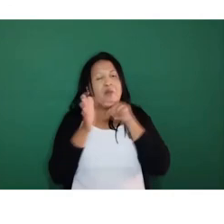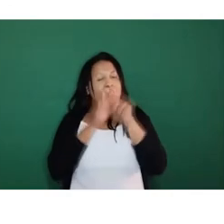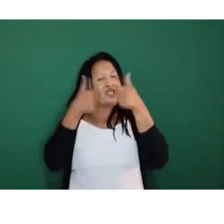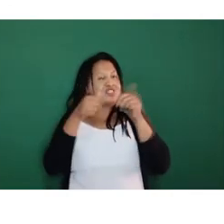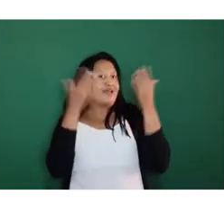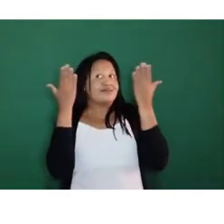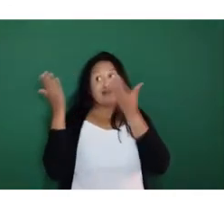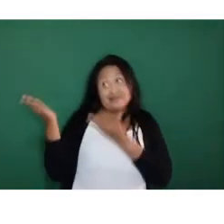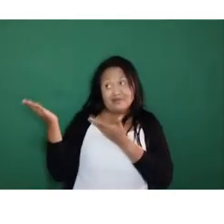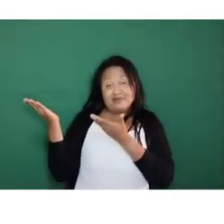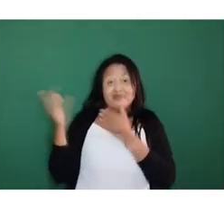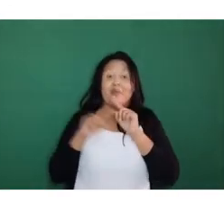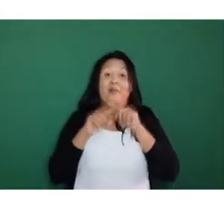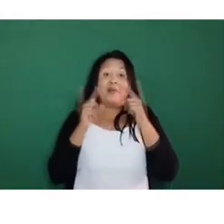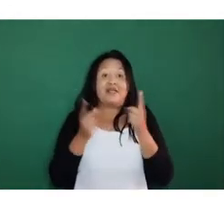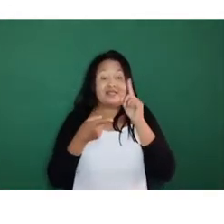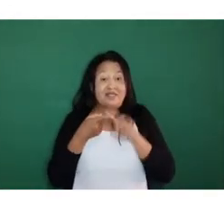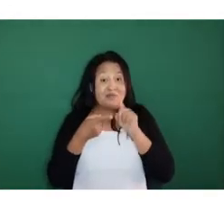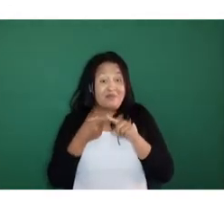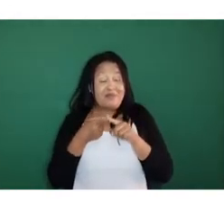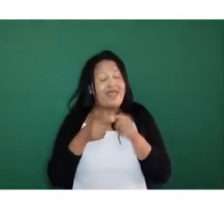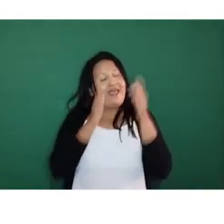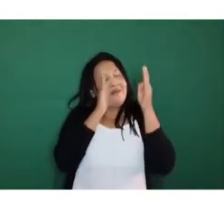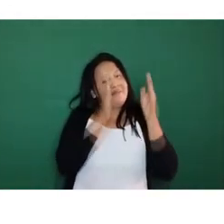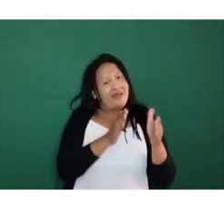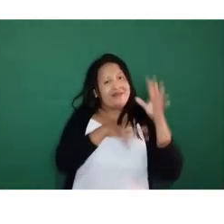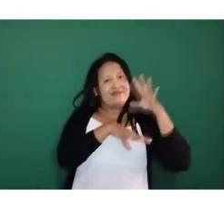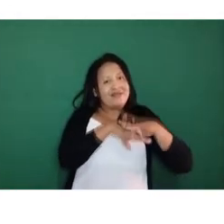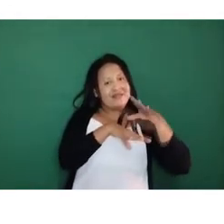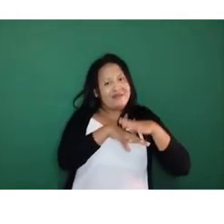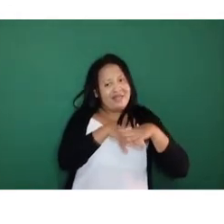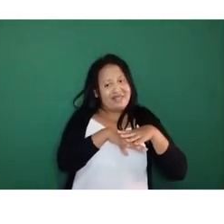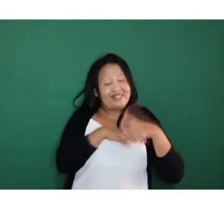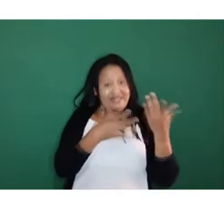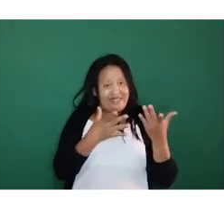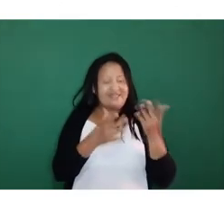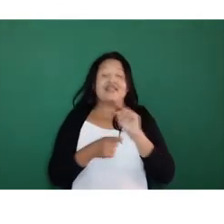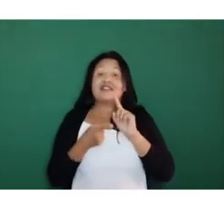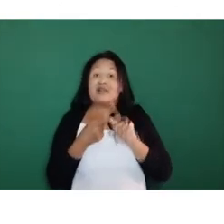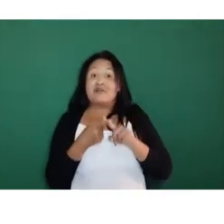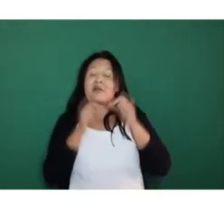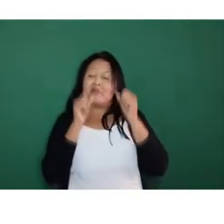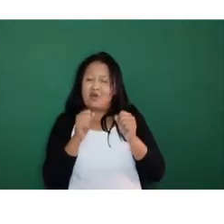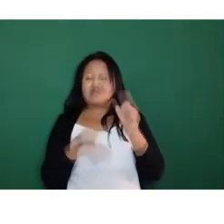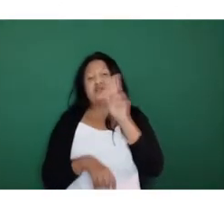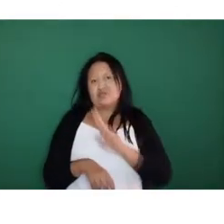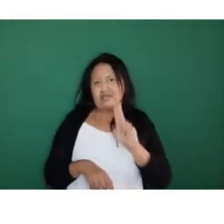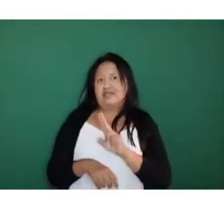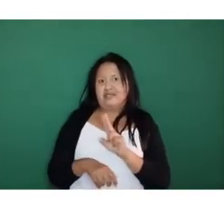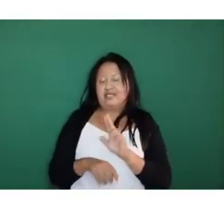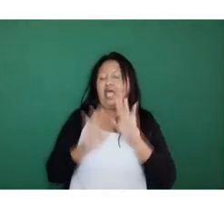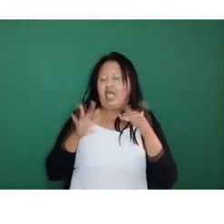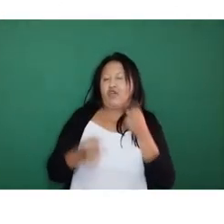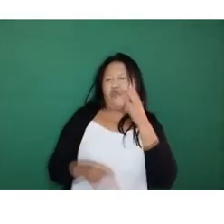mas também a partir matemática nesse sentido algébrica também pode ser solicitado então